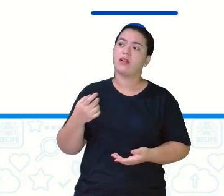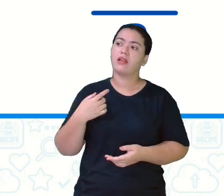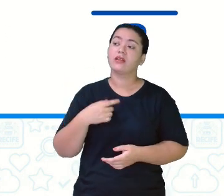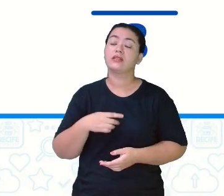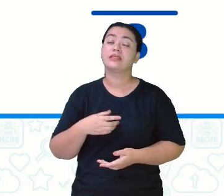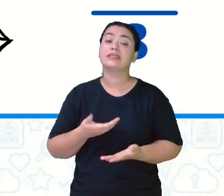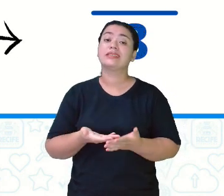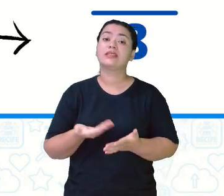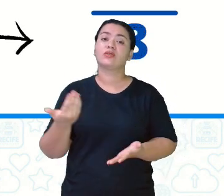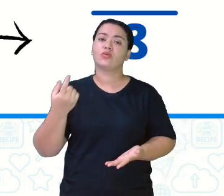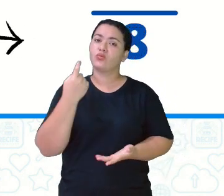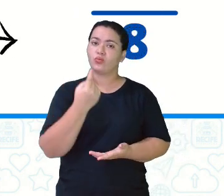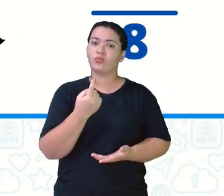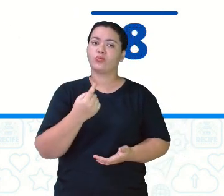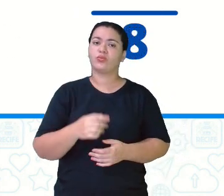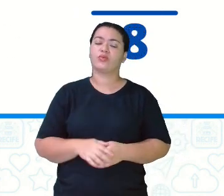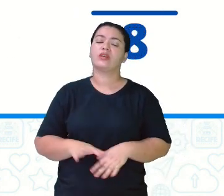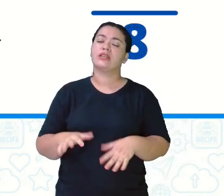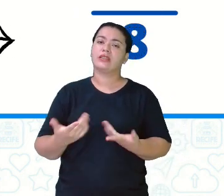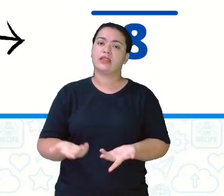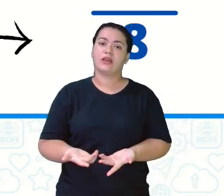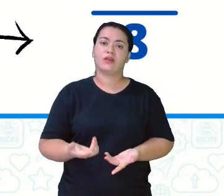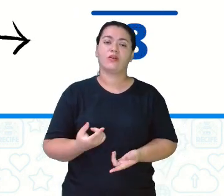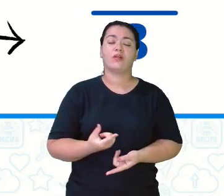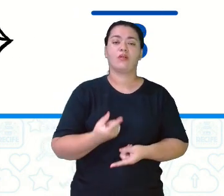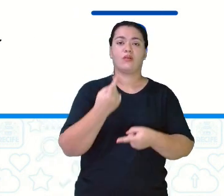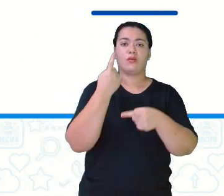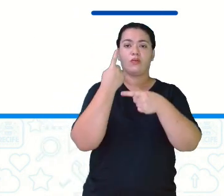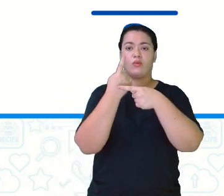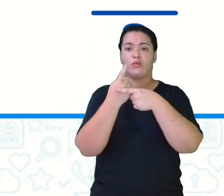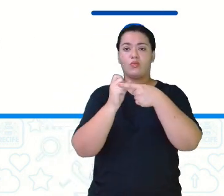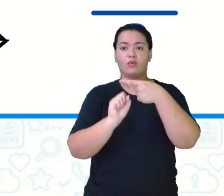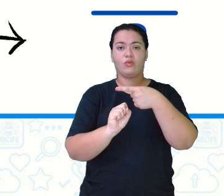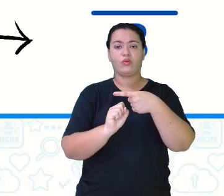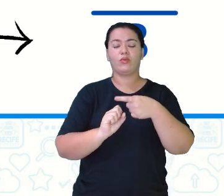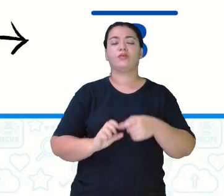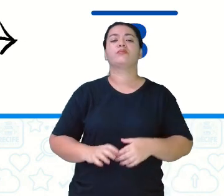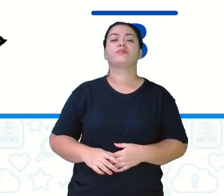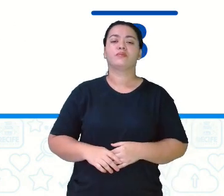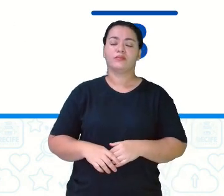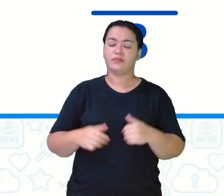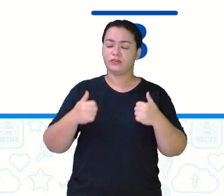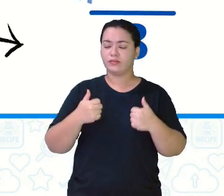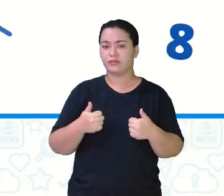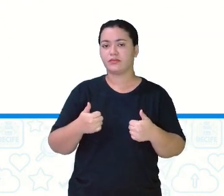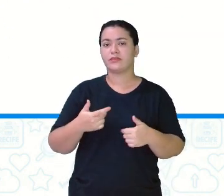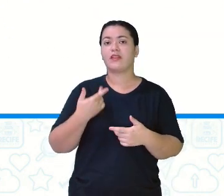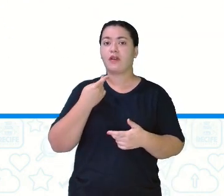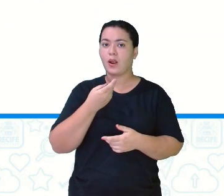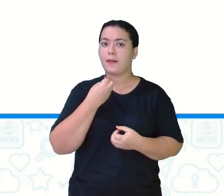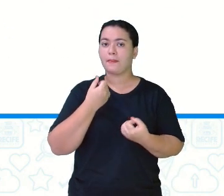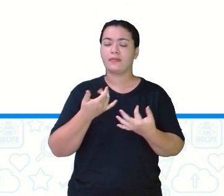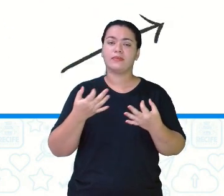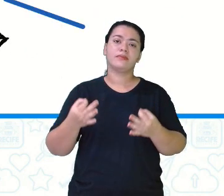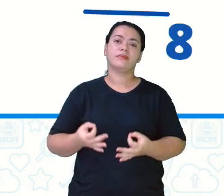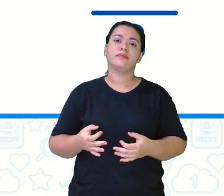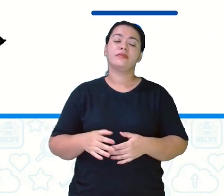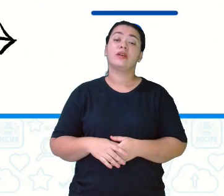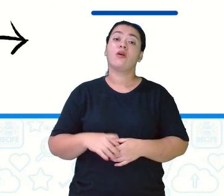que tirou 1. Então ficou, ele já colocou aqui a representação, 1/8. Muito bem, então olha